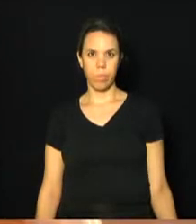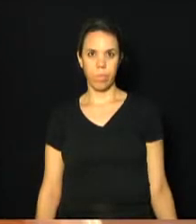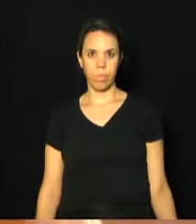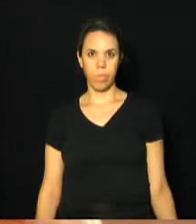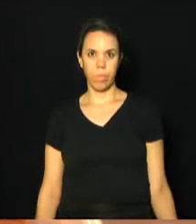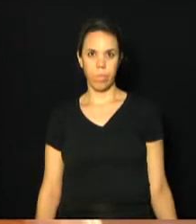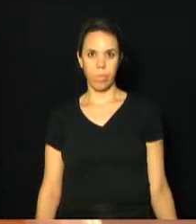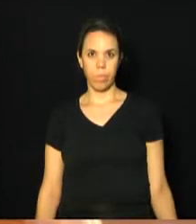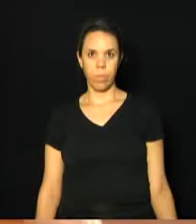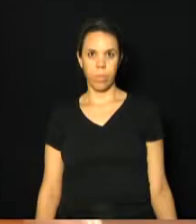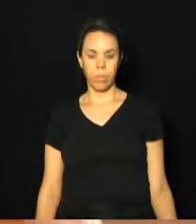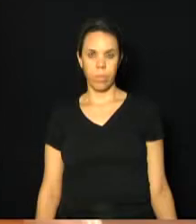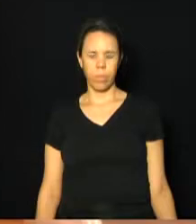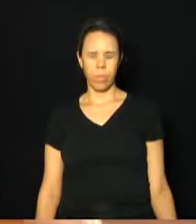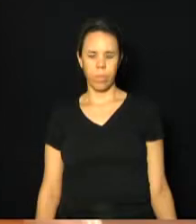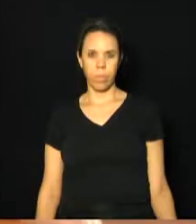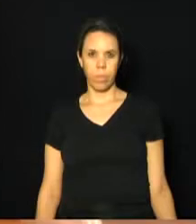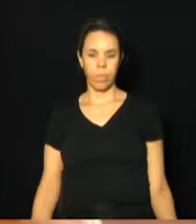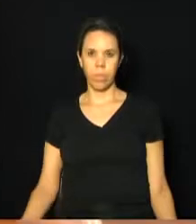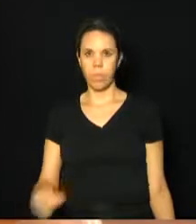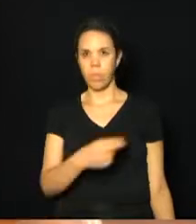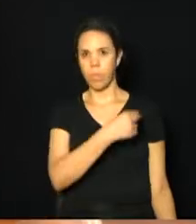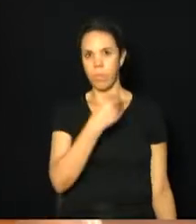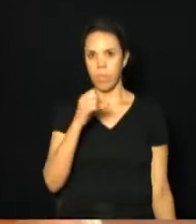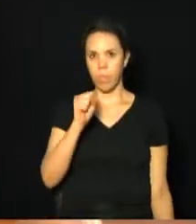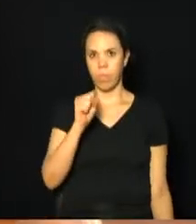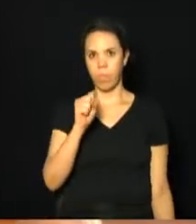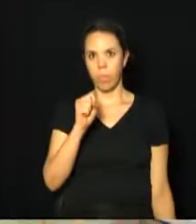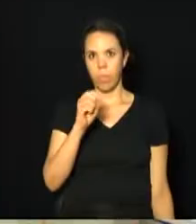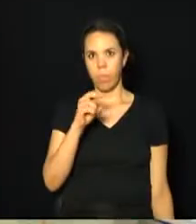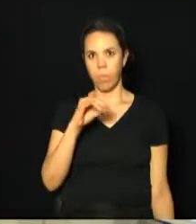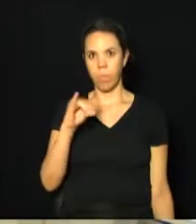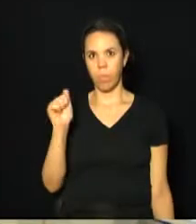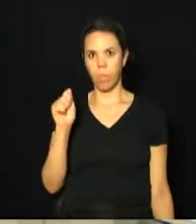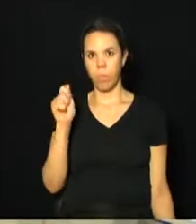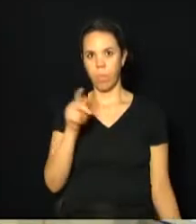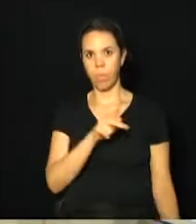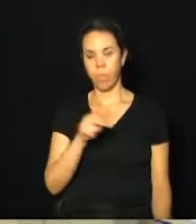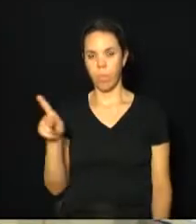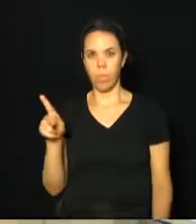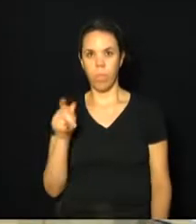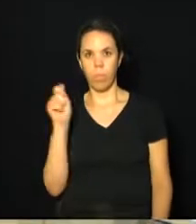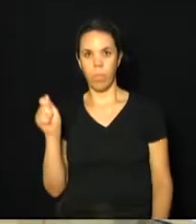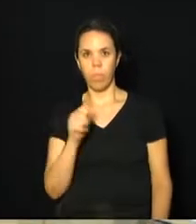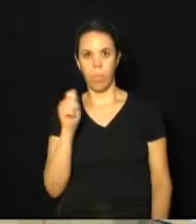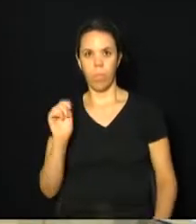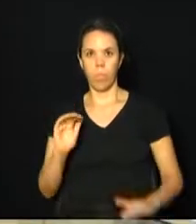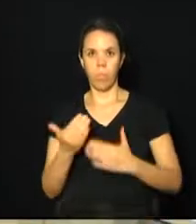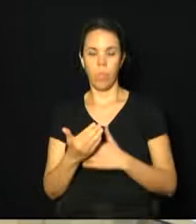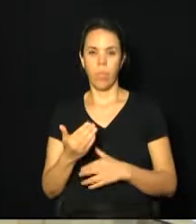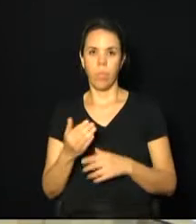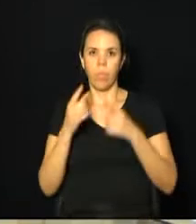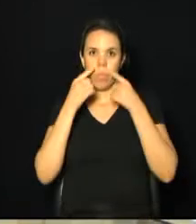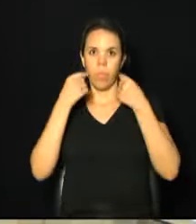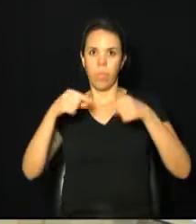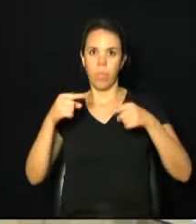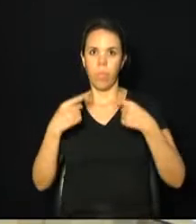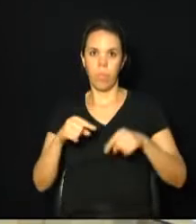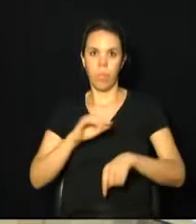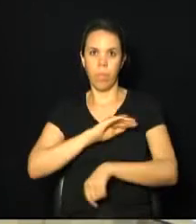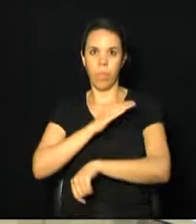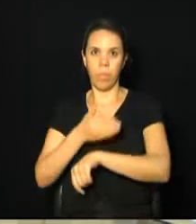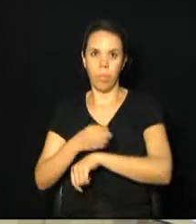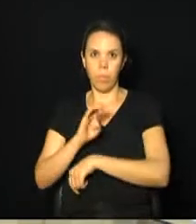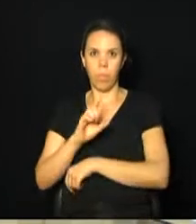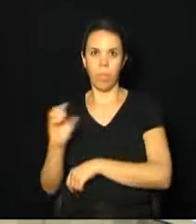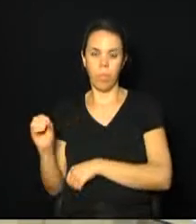Posso? Meu nome é Sônia, sou presidente da Associação do Bairro do Carlos Gomes, Monte Belo.